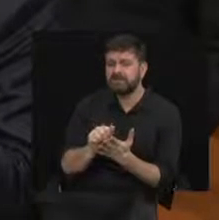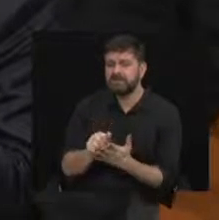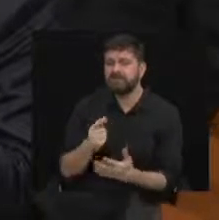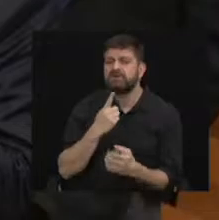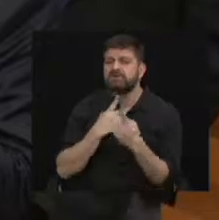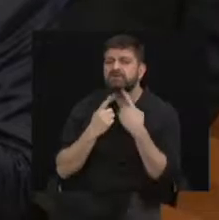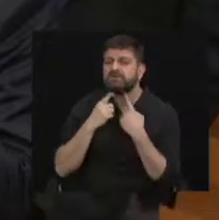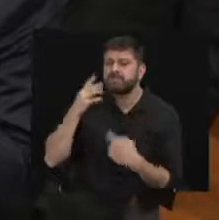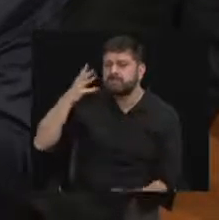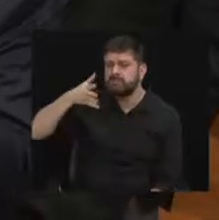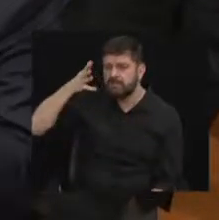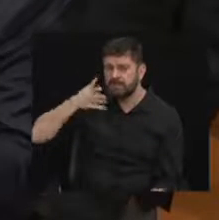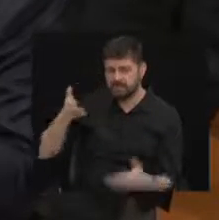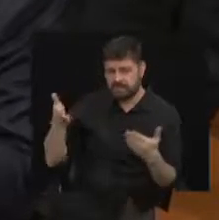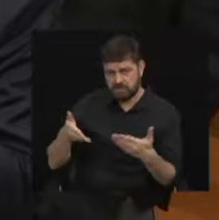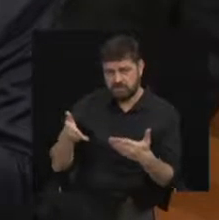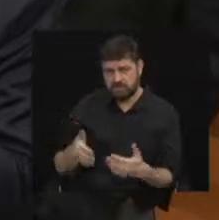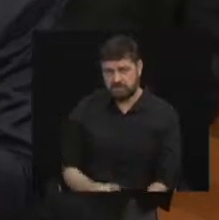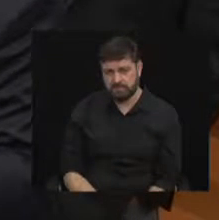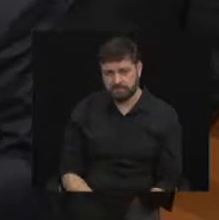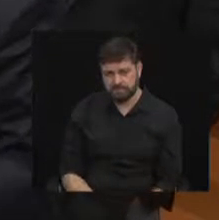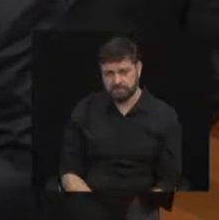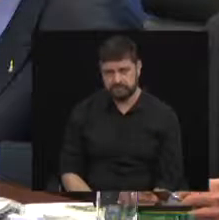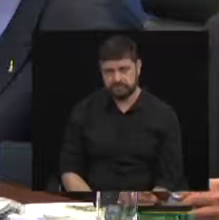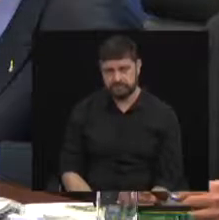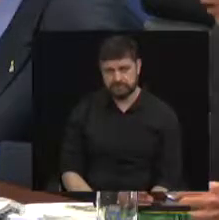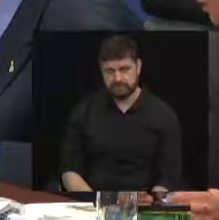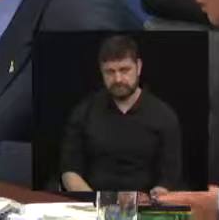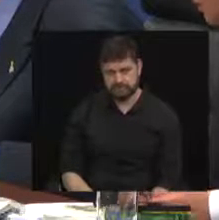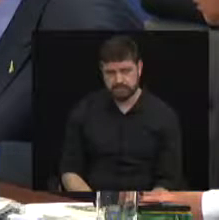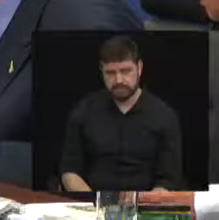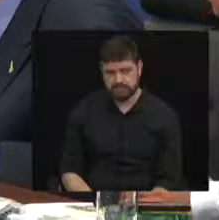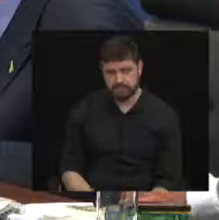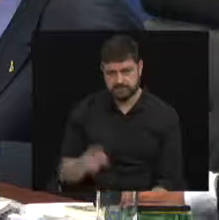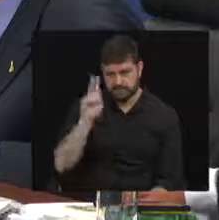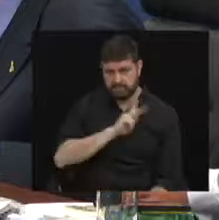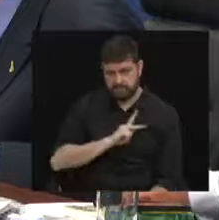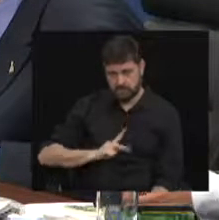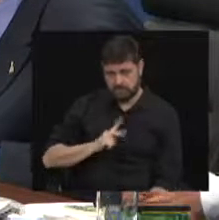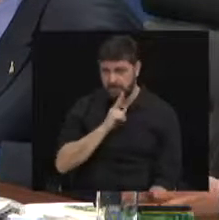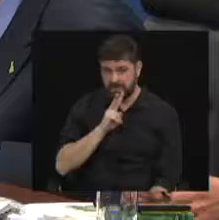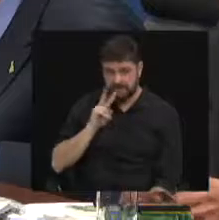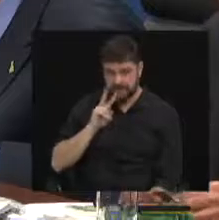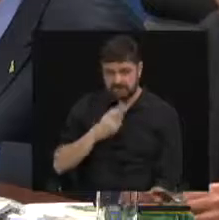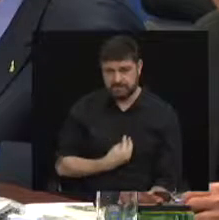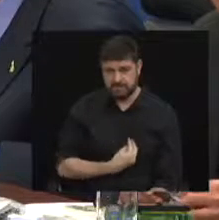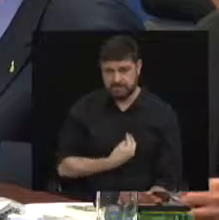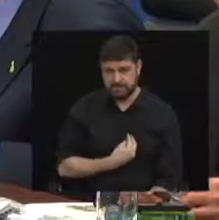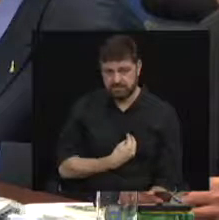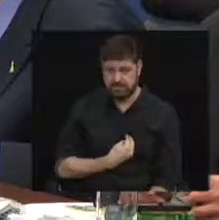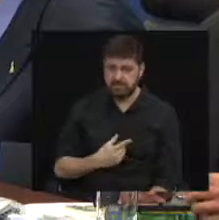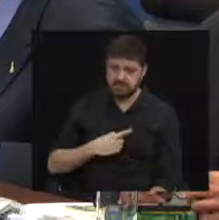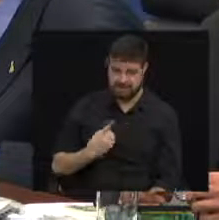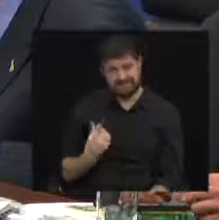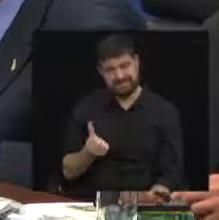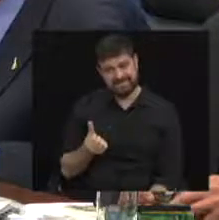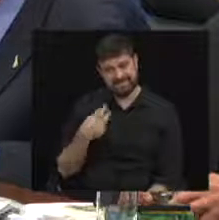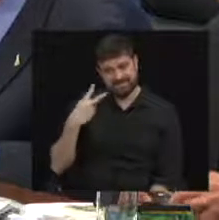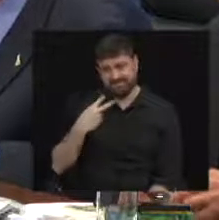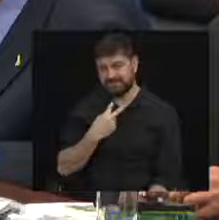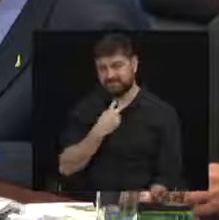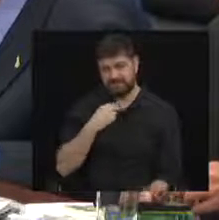presente. Pela ordem, senhor presidente. 15 vereadores presentes, senhor presidente. Não havendo presidente, quórum, por favor. dou por encerrada